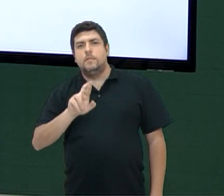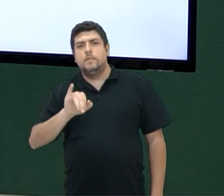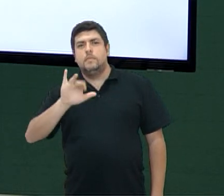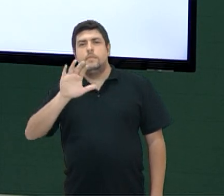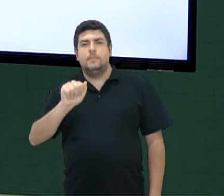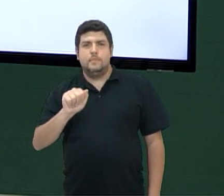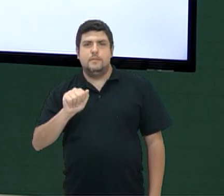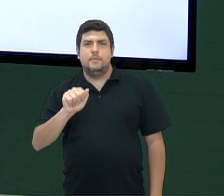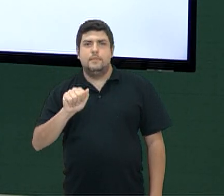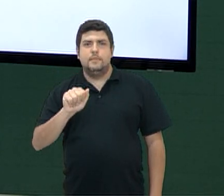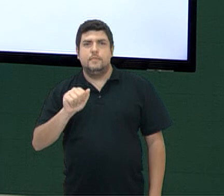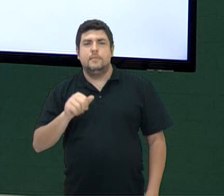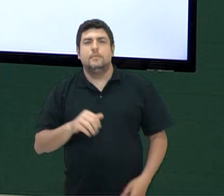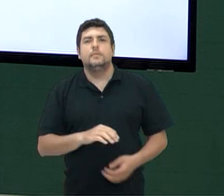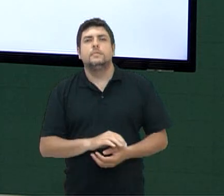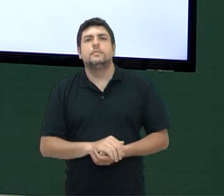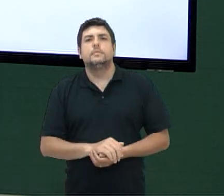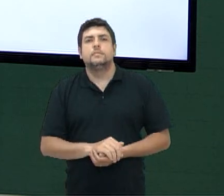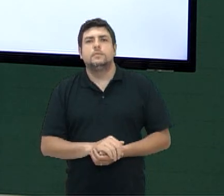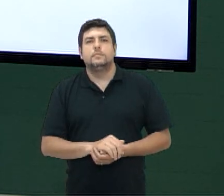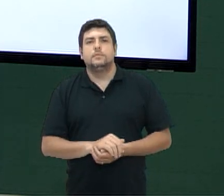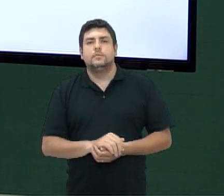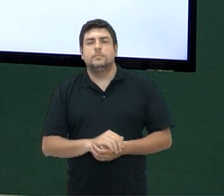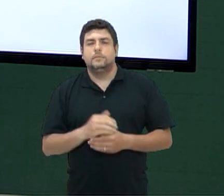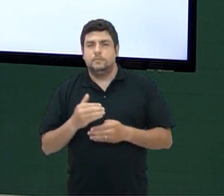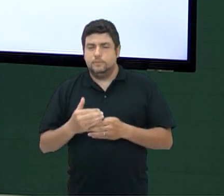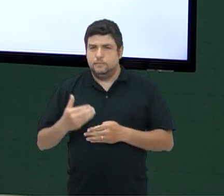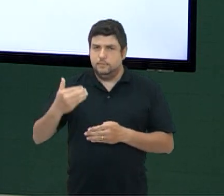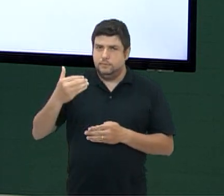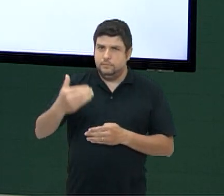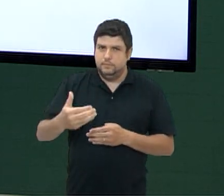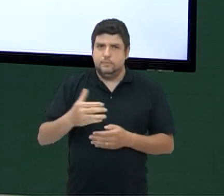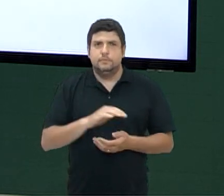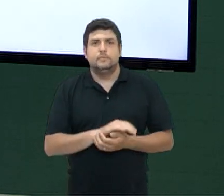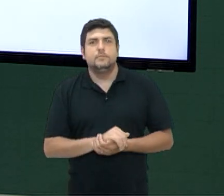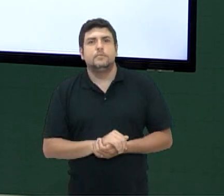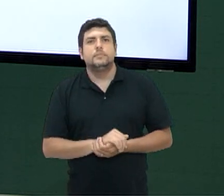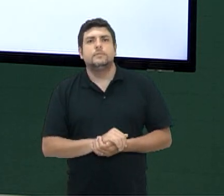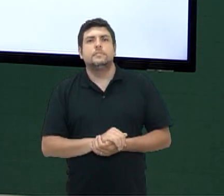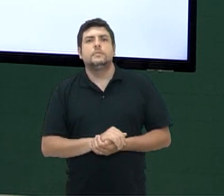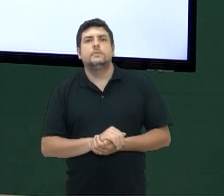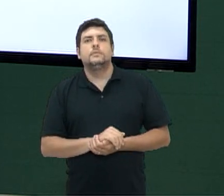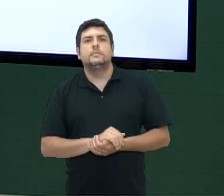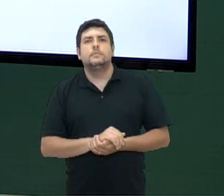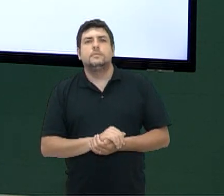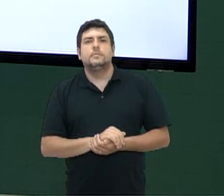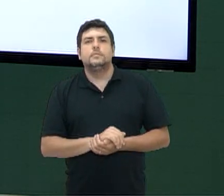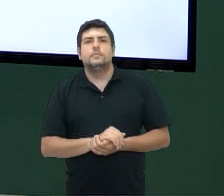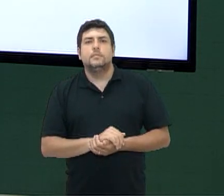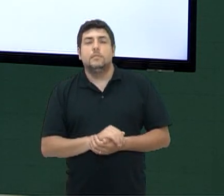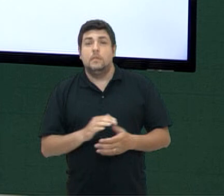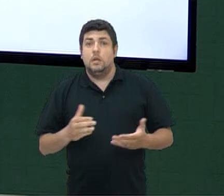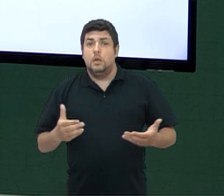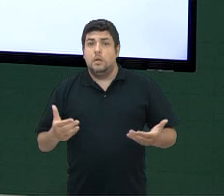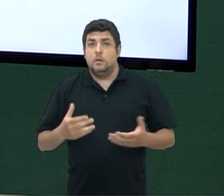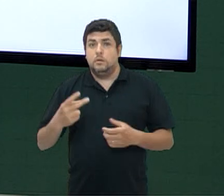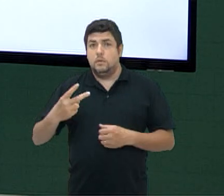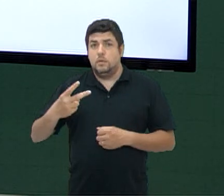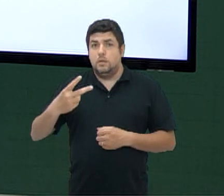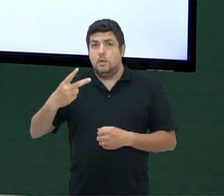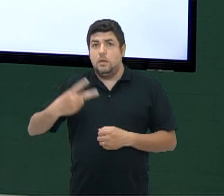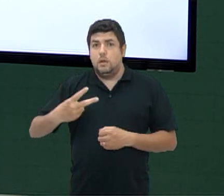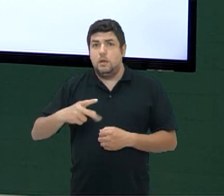dessa abordagem. Então, avançando aqui, vamos lá então, à nossa próxima tela. Temos ali a segunda lei